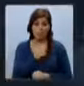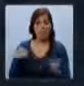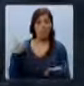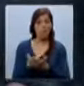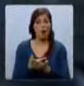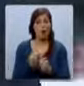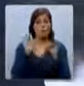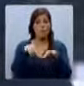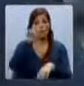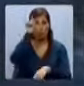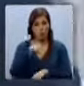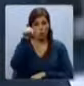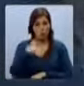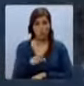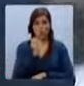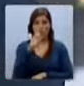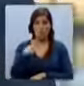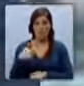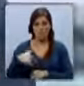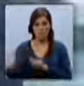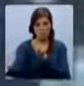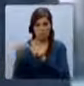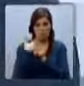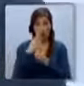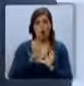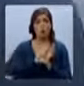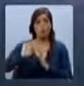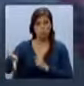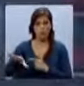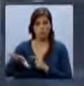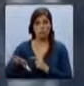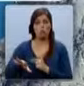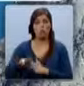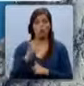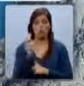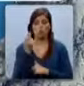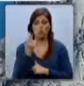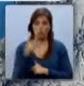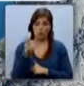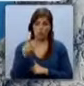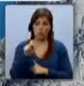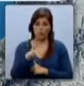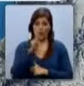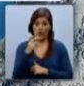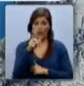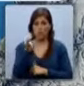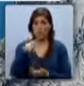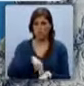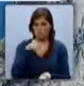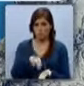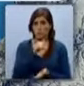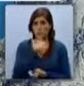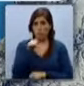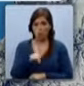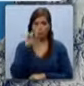hoje, João Araújo deve receber o despacho do juiz Carlos Alexandre. Espera uma decisão ainda hoje? Eu espero todos